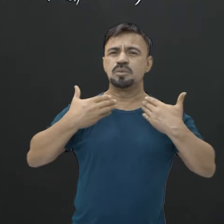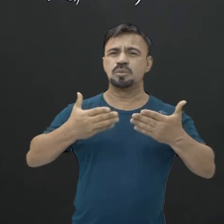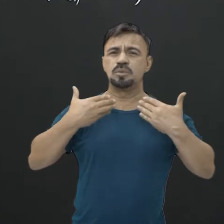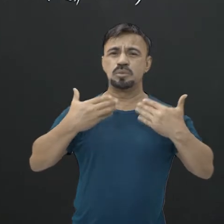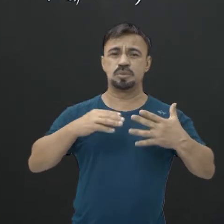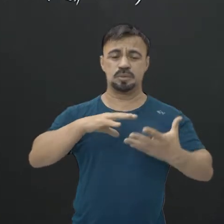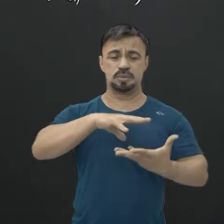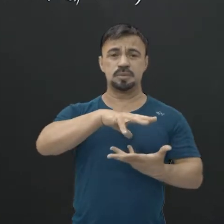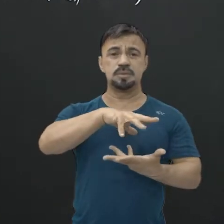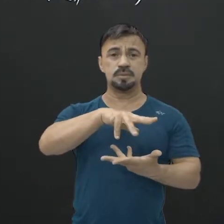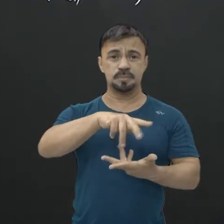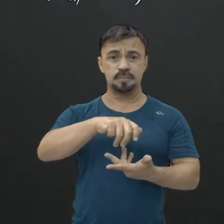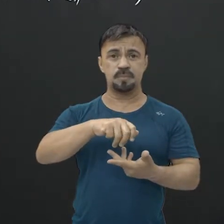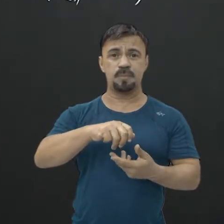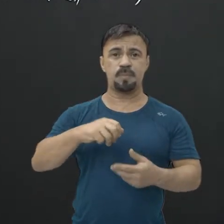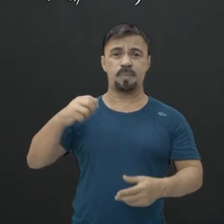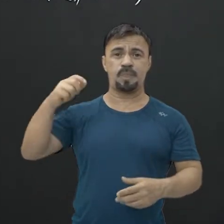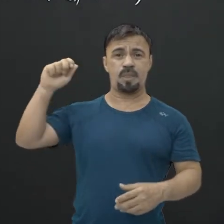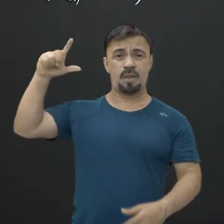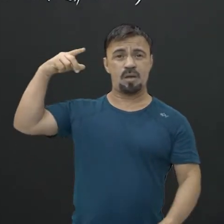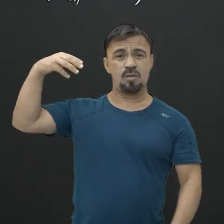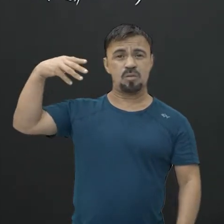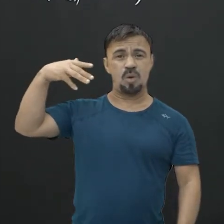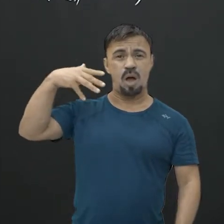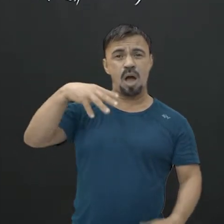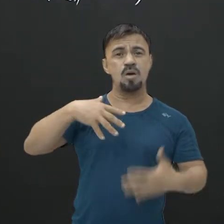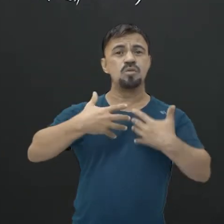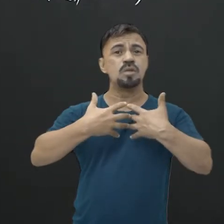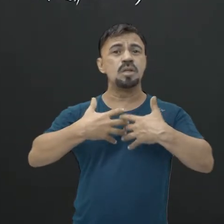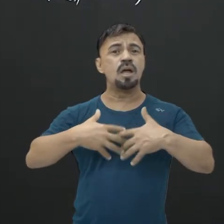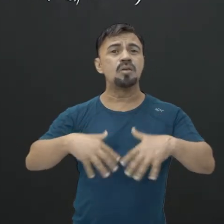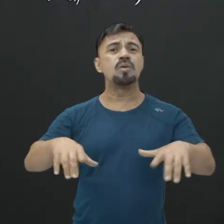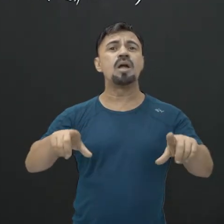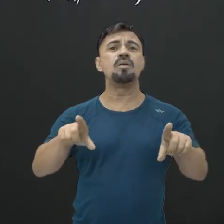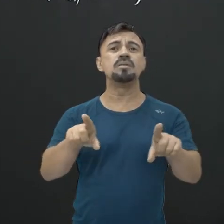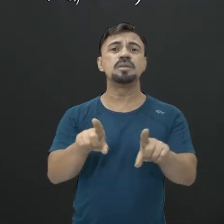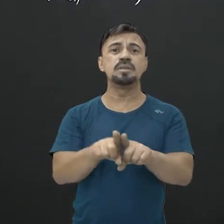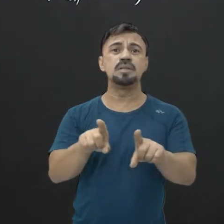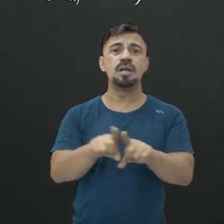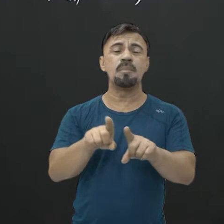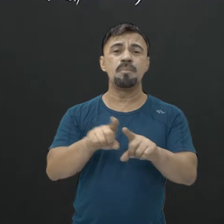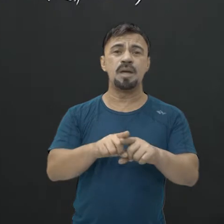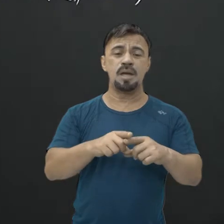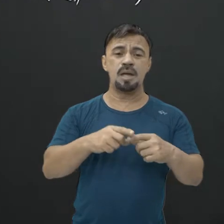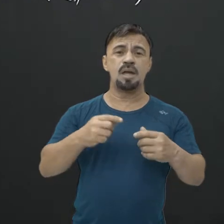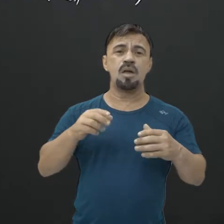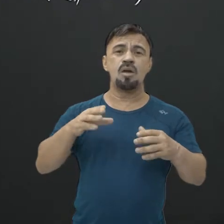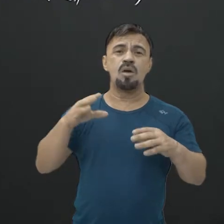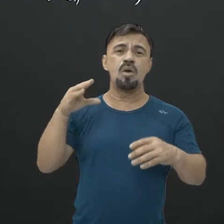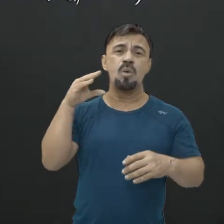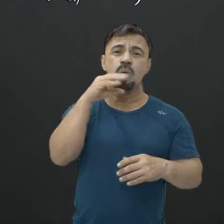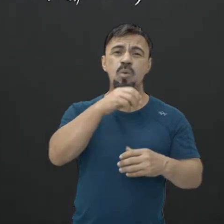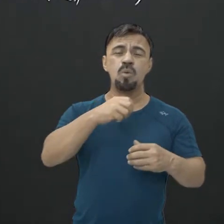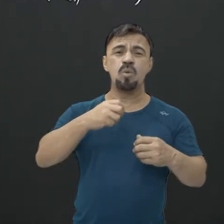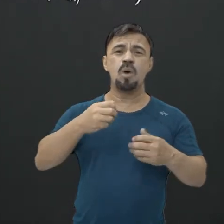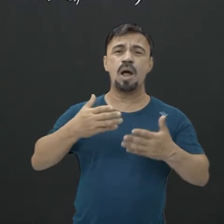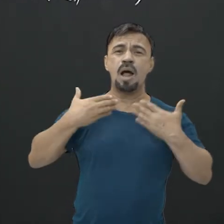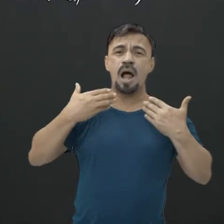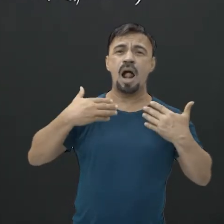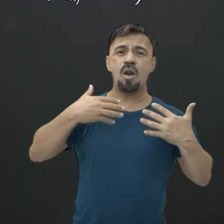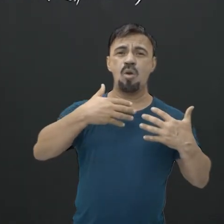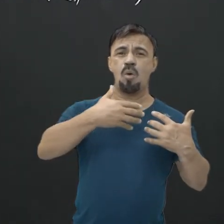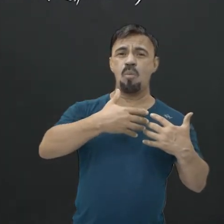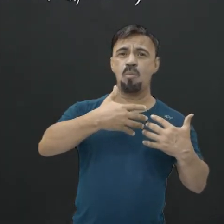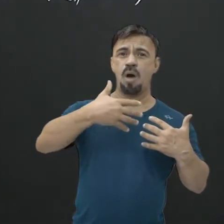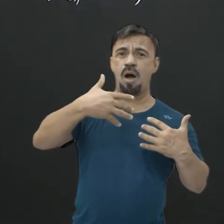na Terra. E aí, o natural é que esse calor também volta uma parte